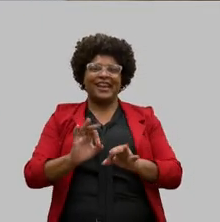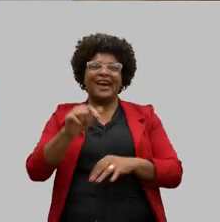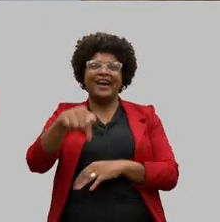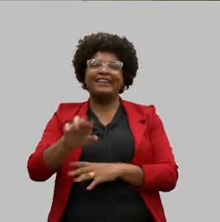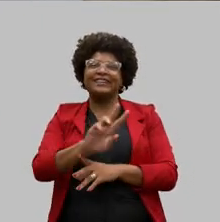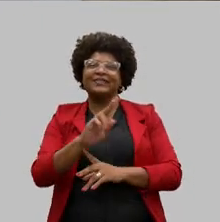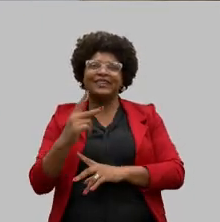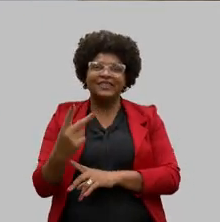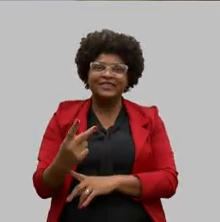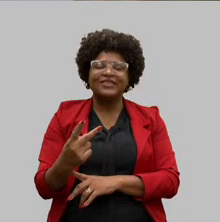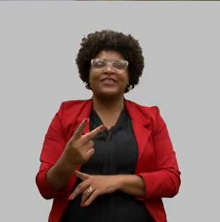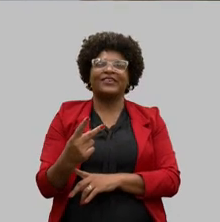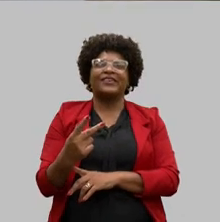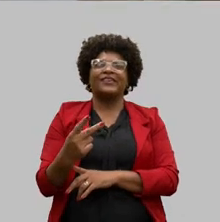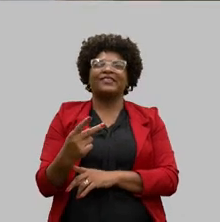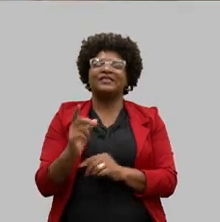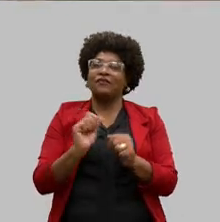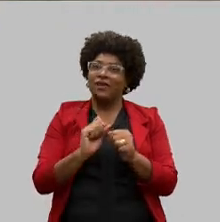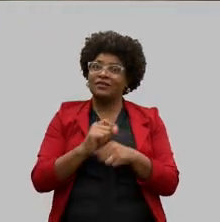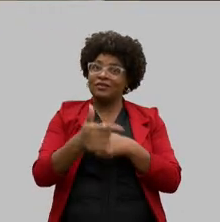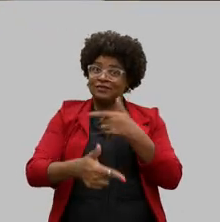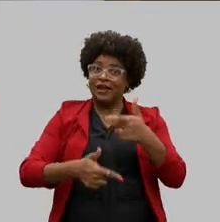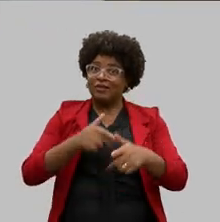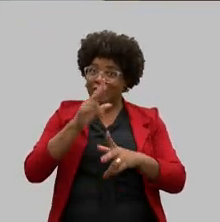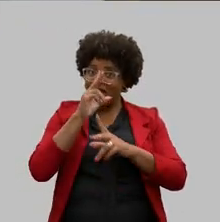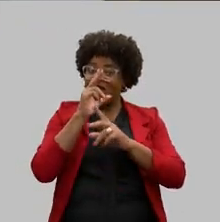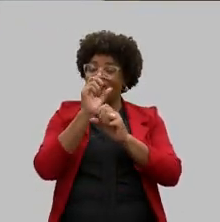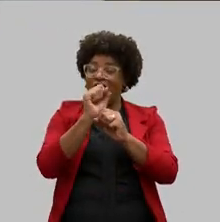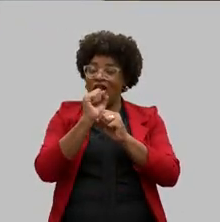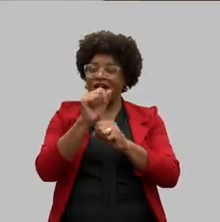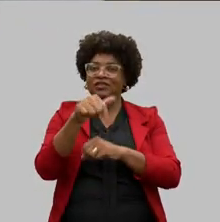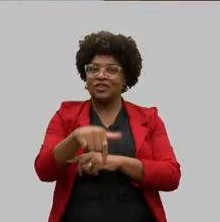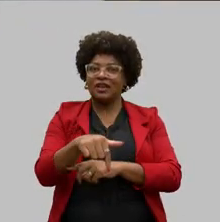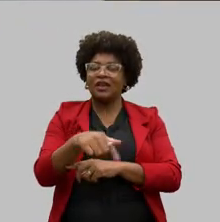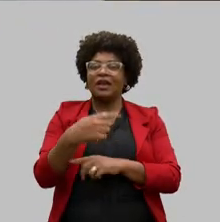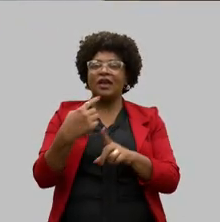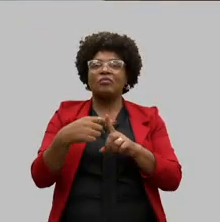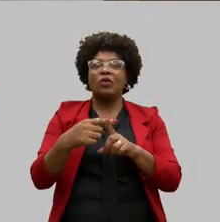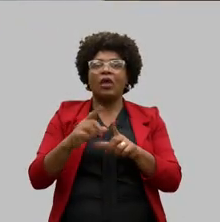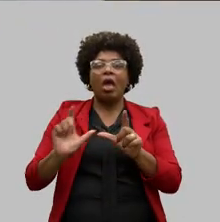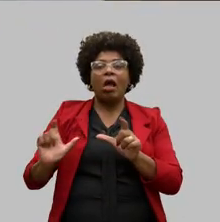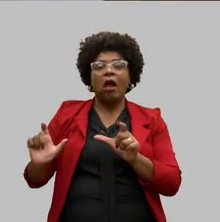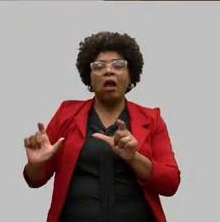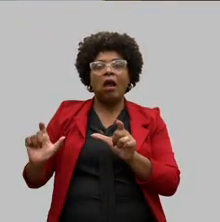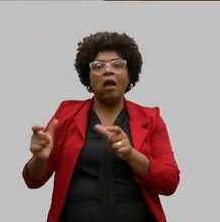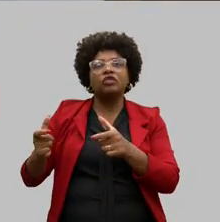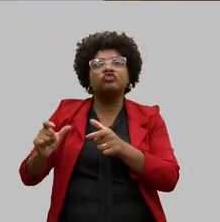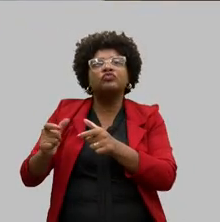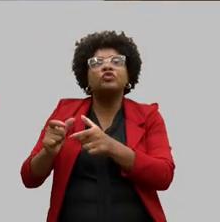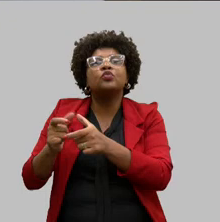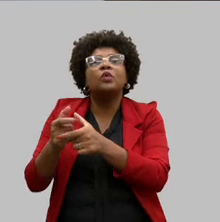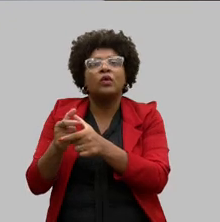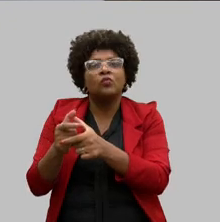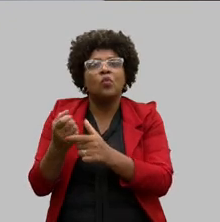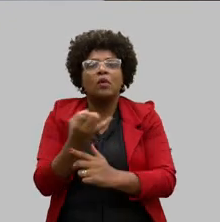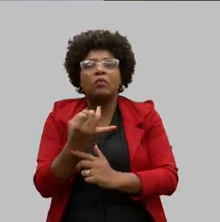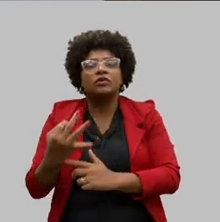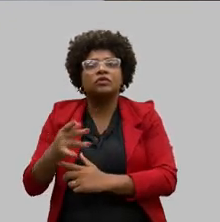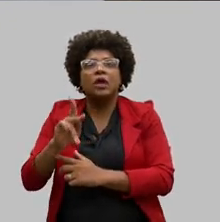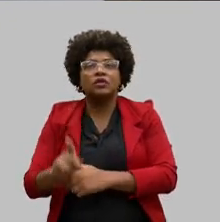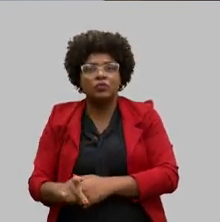onde houve um trabalho muito forte e nós tivemos pessoas idosas falecendo por covid